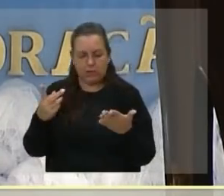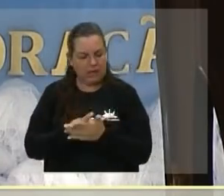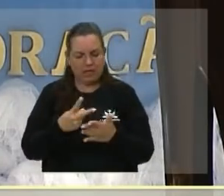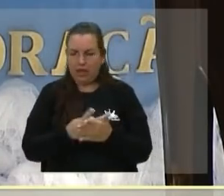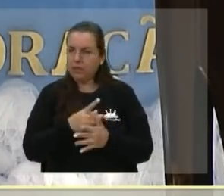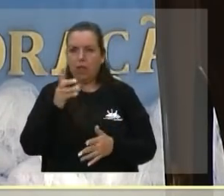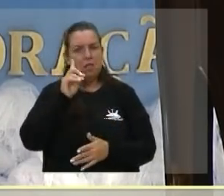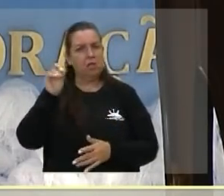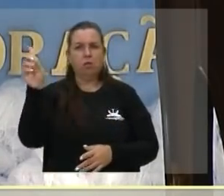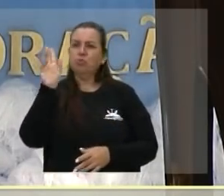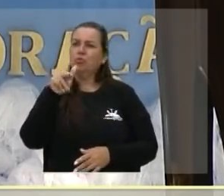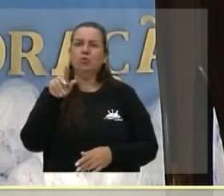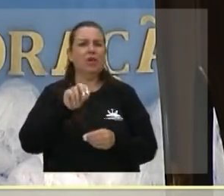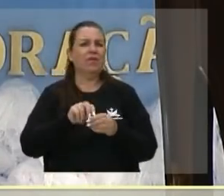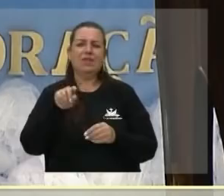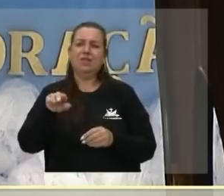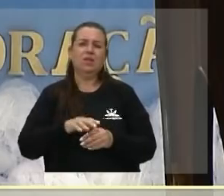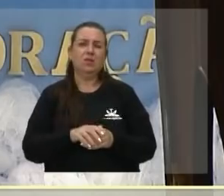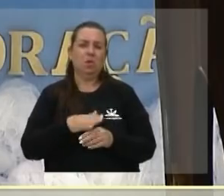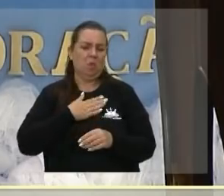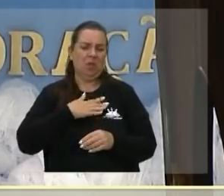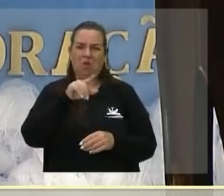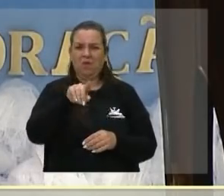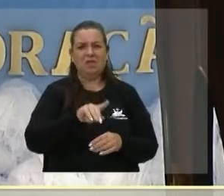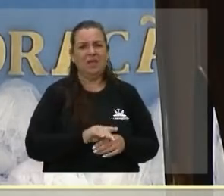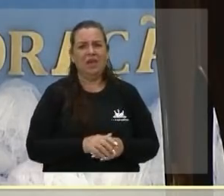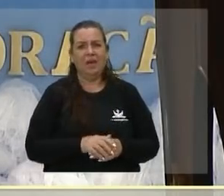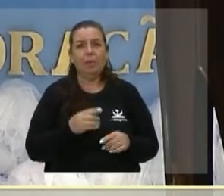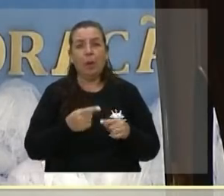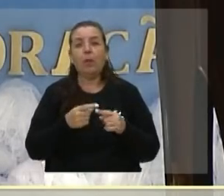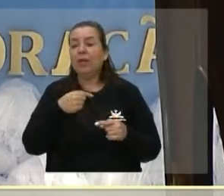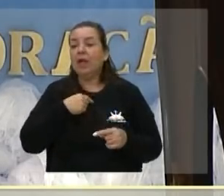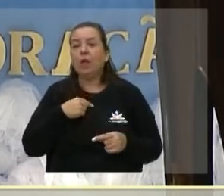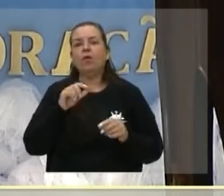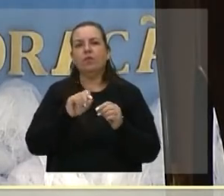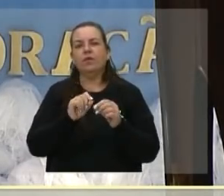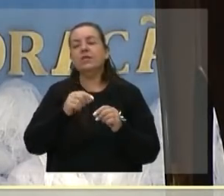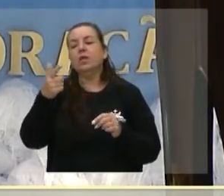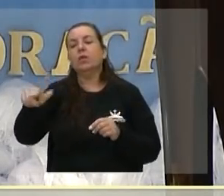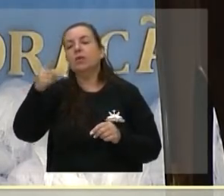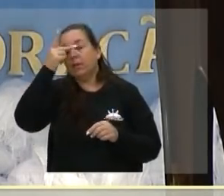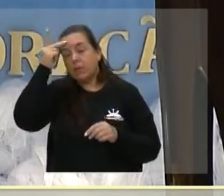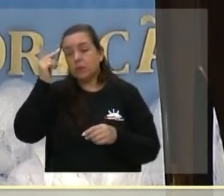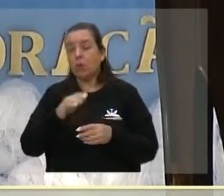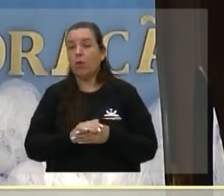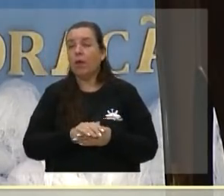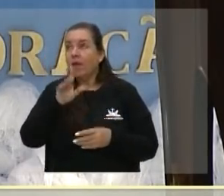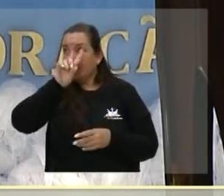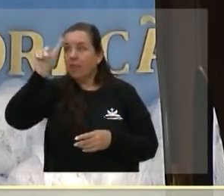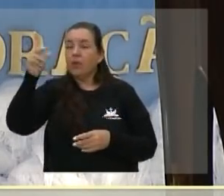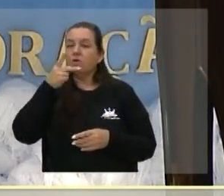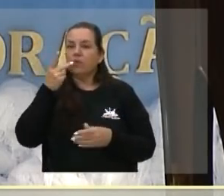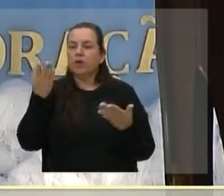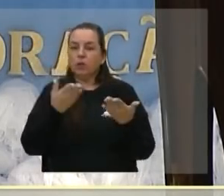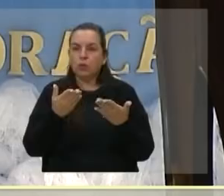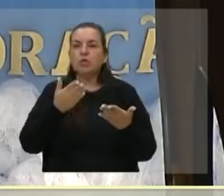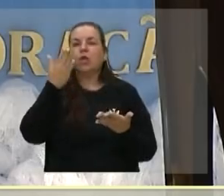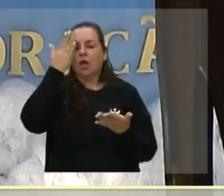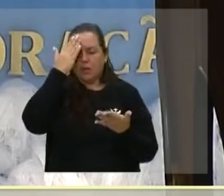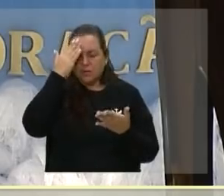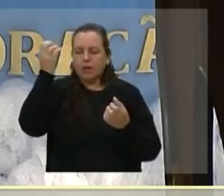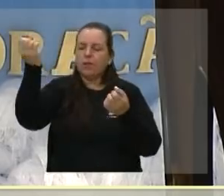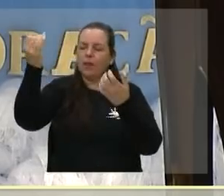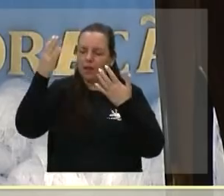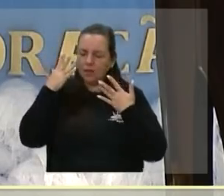fizemos deus não faz isso com você nem comigo a deus hoje está dizendo eu sei que pela